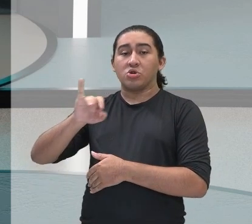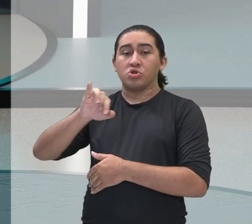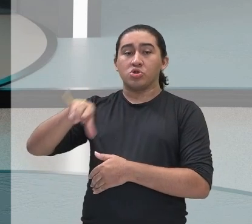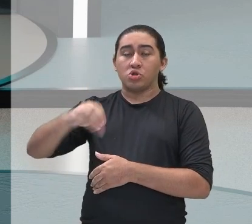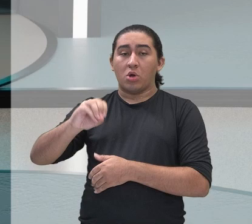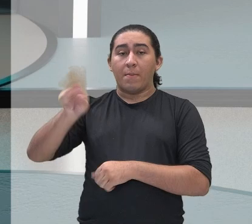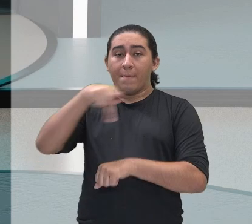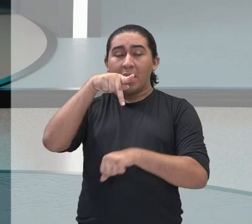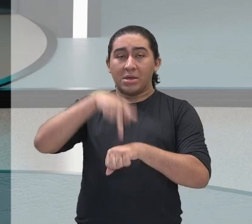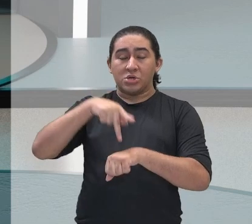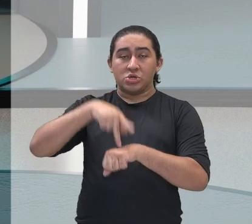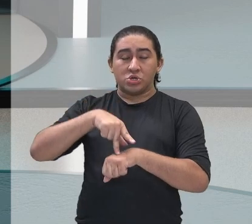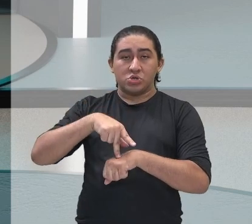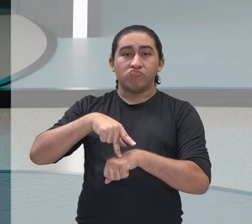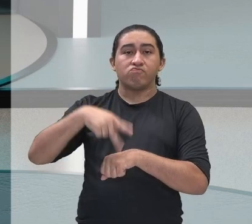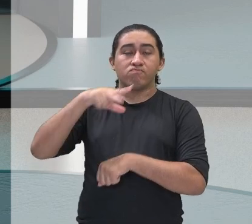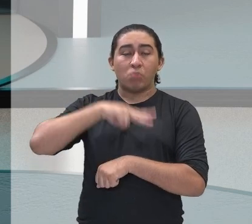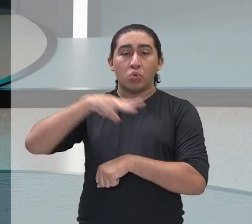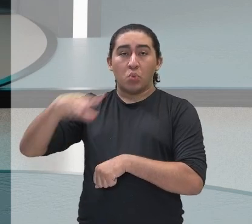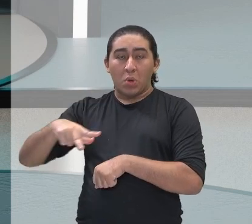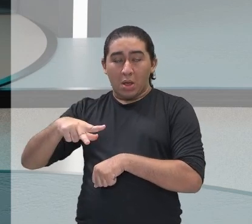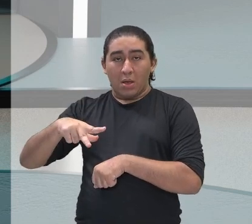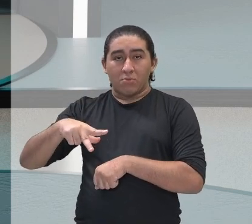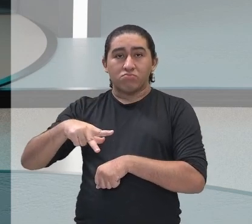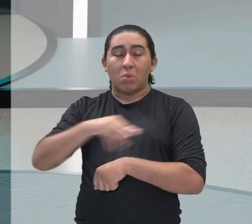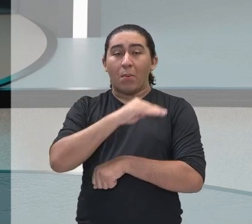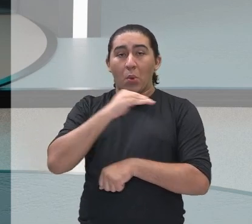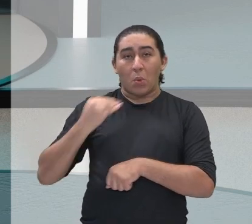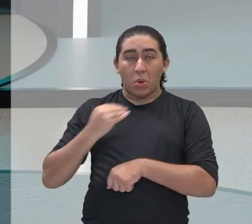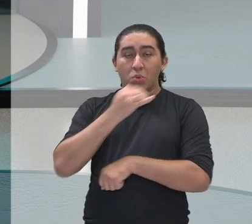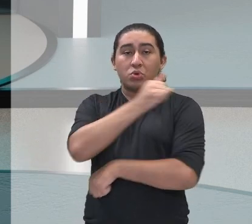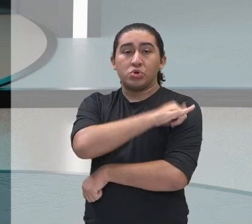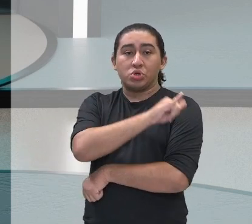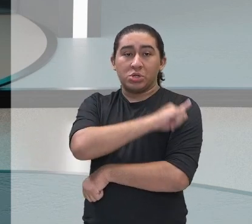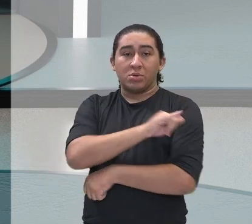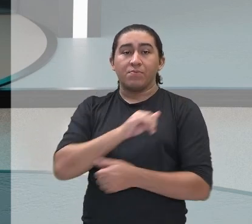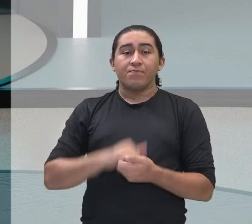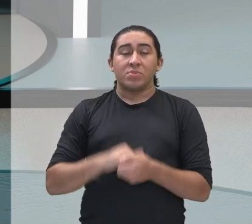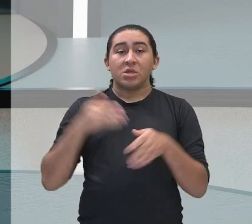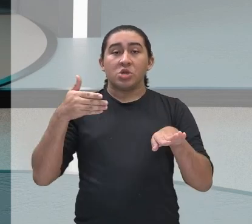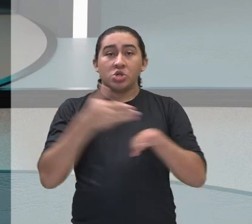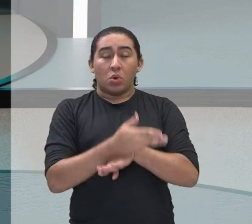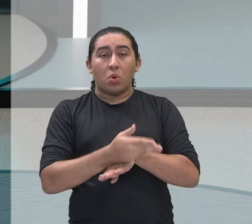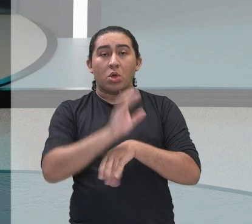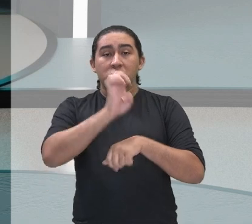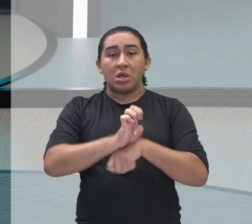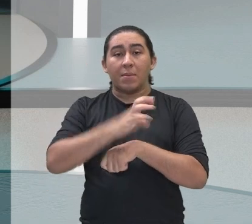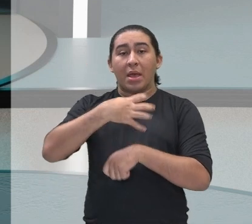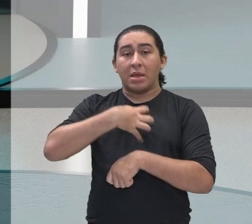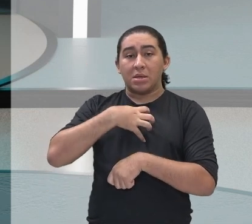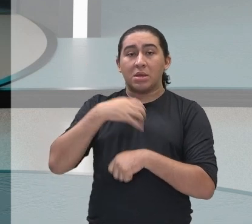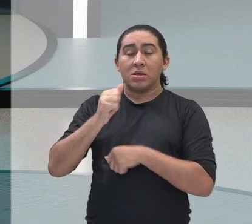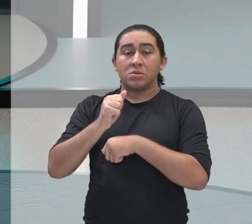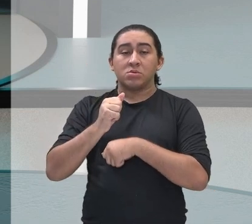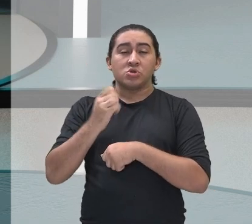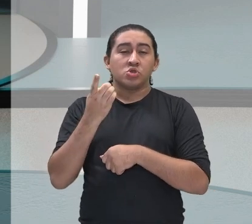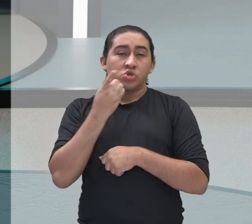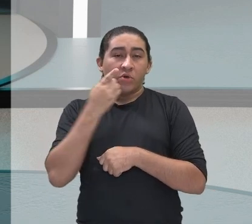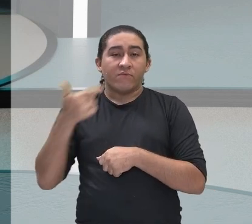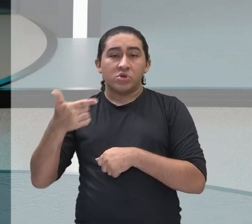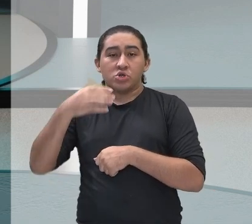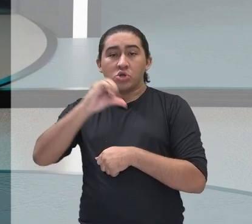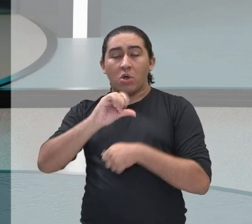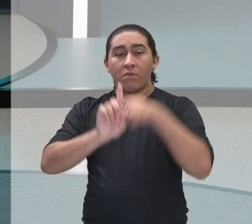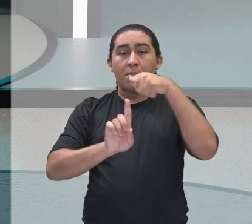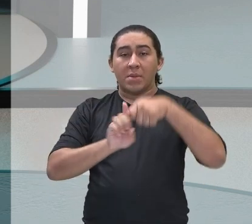Janeiro. Chegou à Bahia em 29 de março de 1549 e